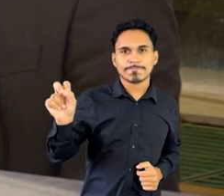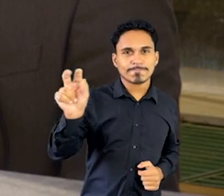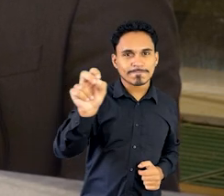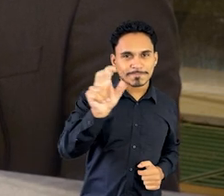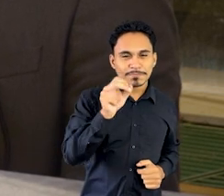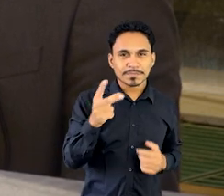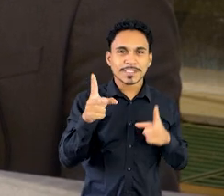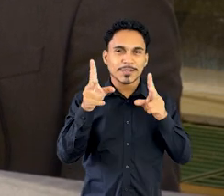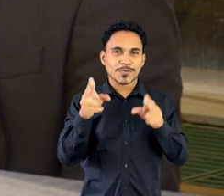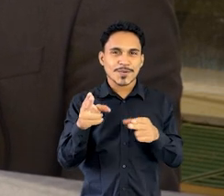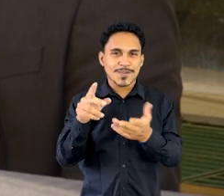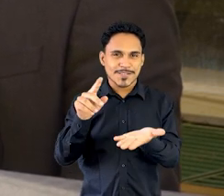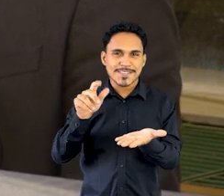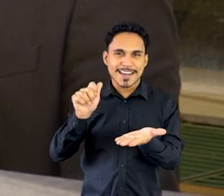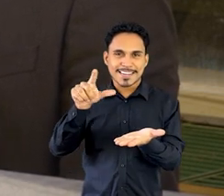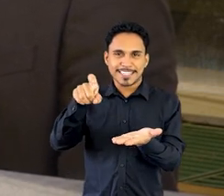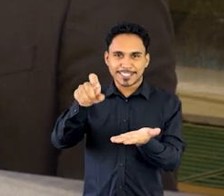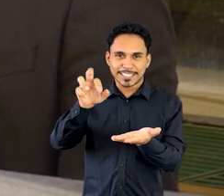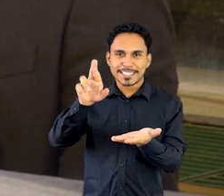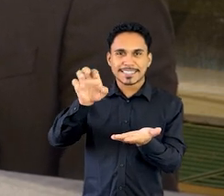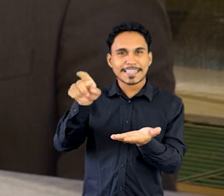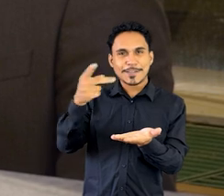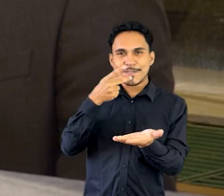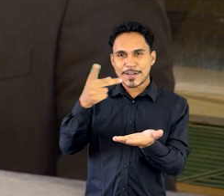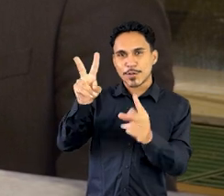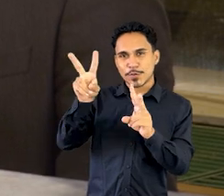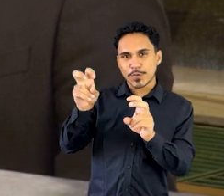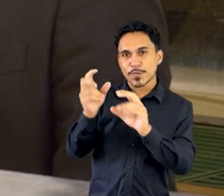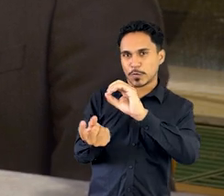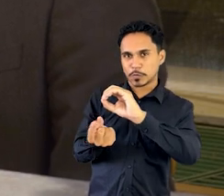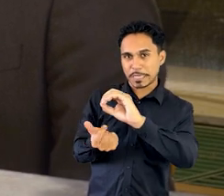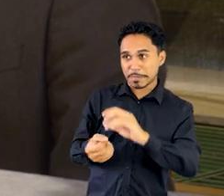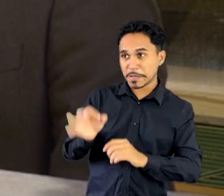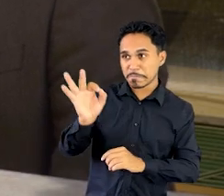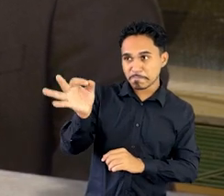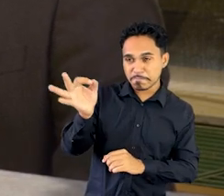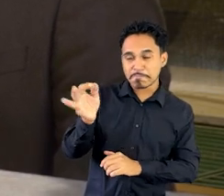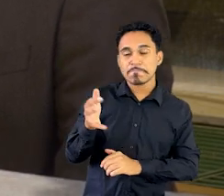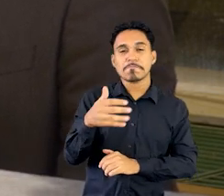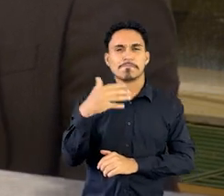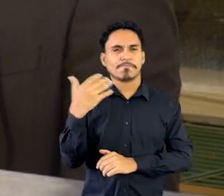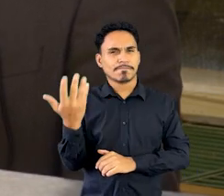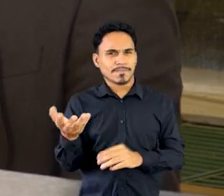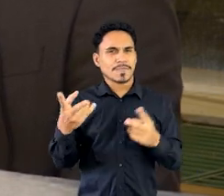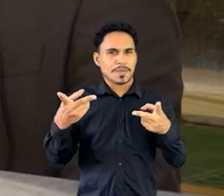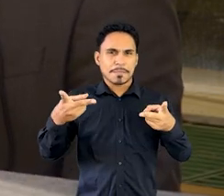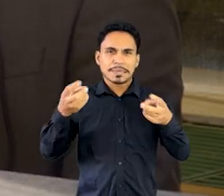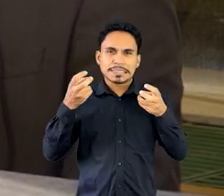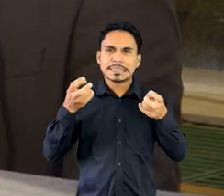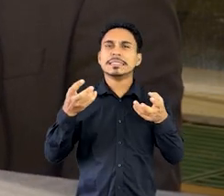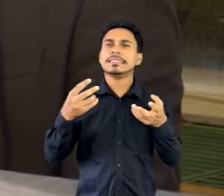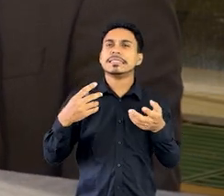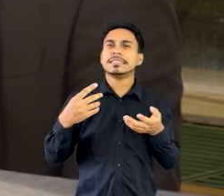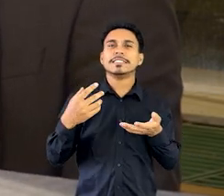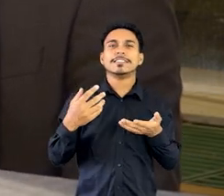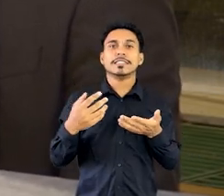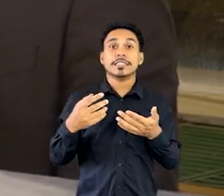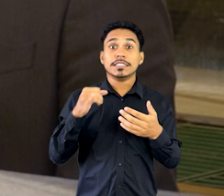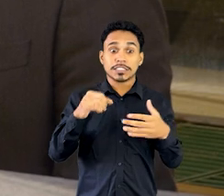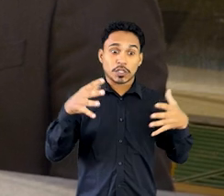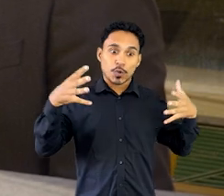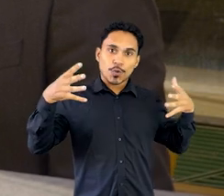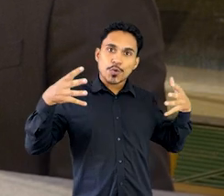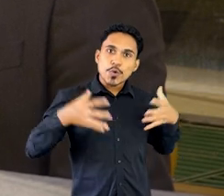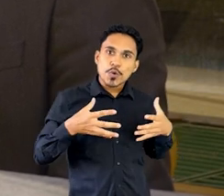vê e a gente vê isso naquilo que o Alexandre normalmente chama da campanha do orçamento né Alexandre a gente vê que quanto